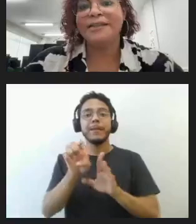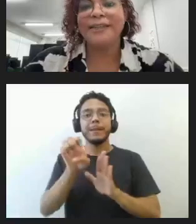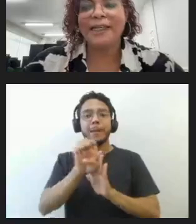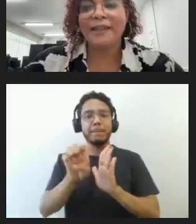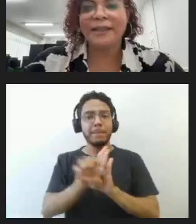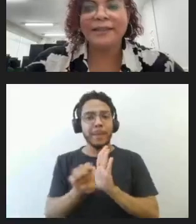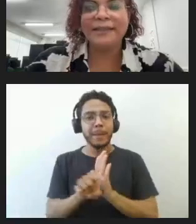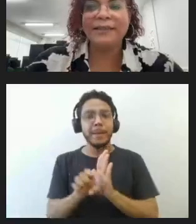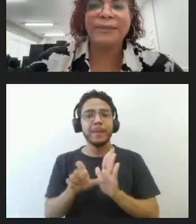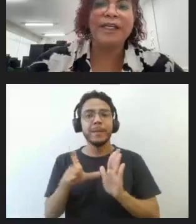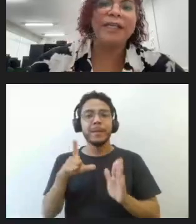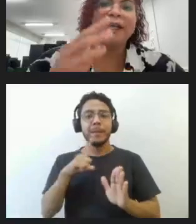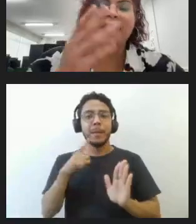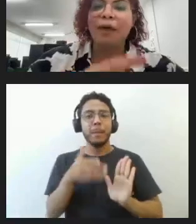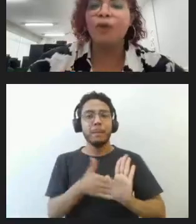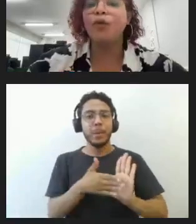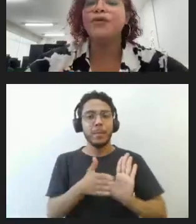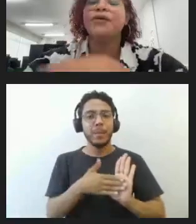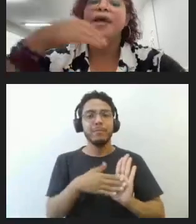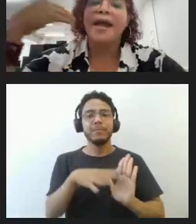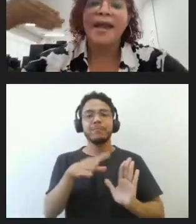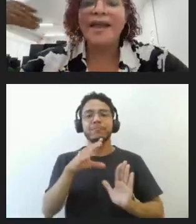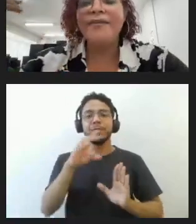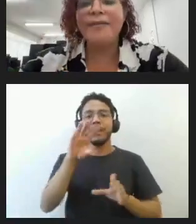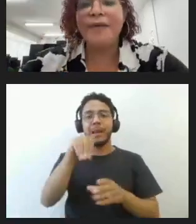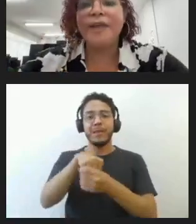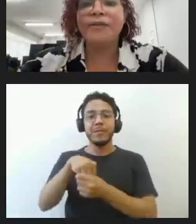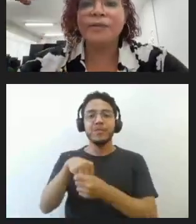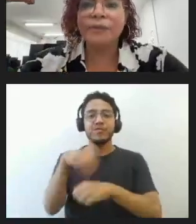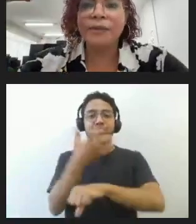a cada disciplina, cada curso,